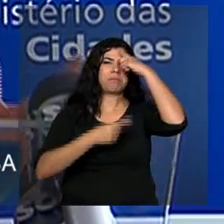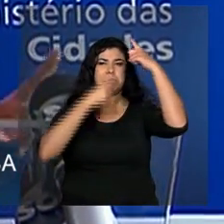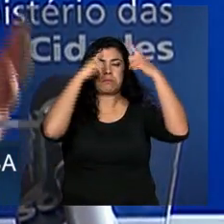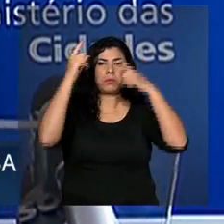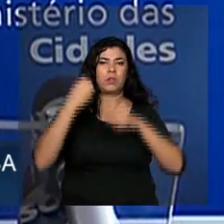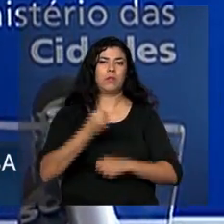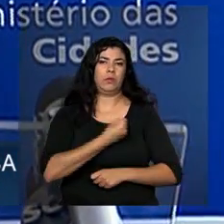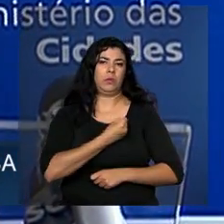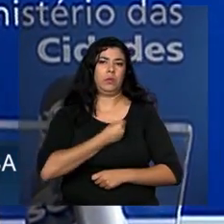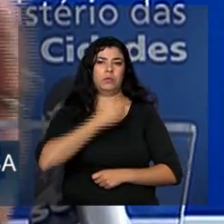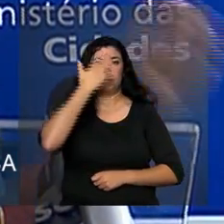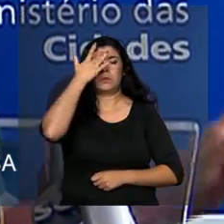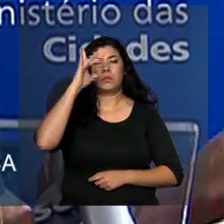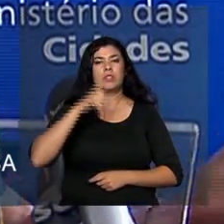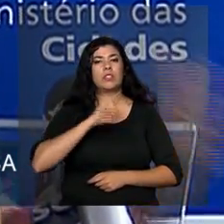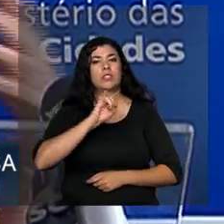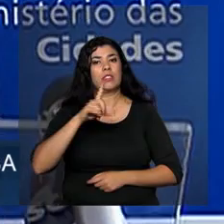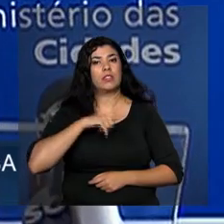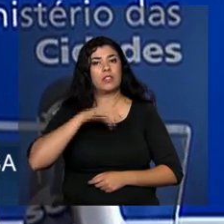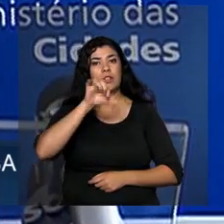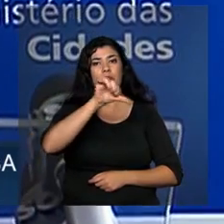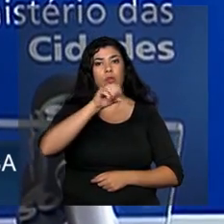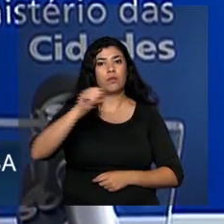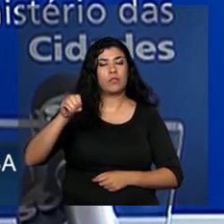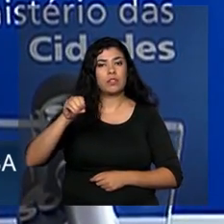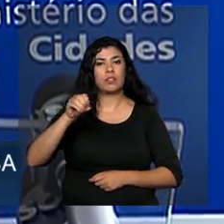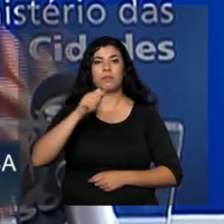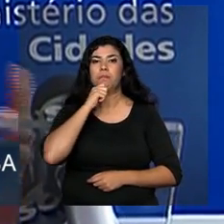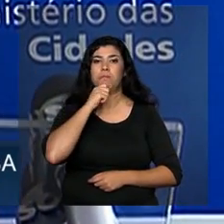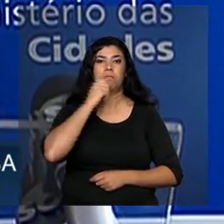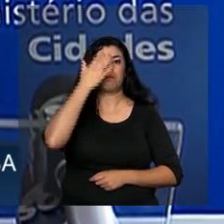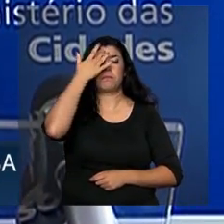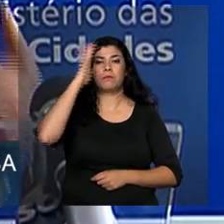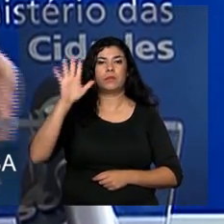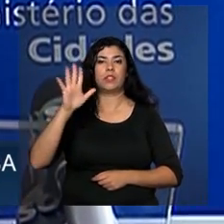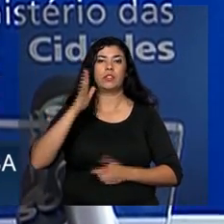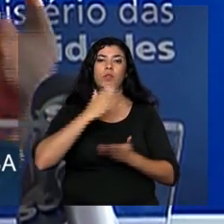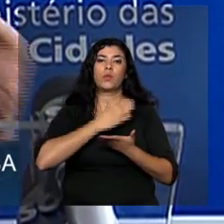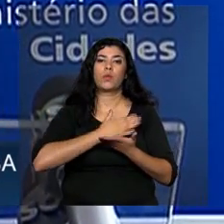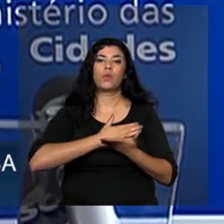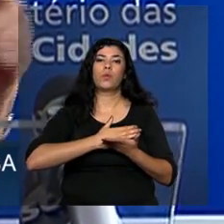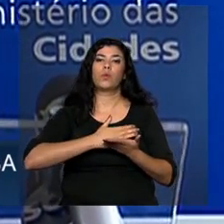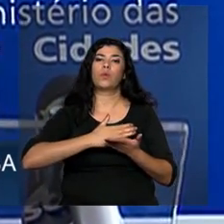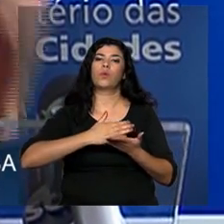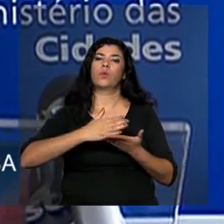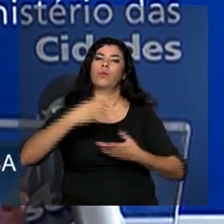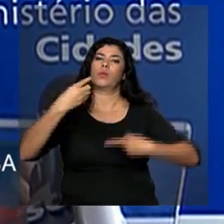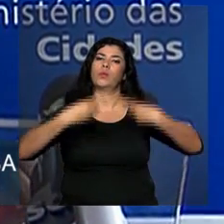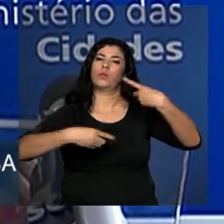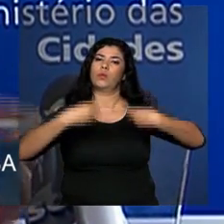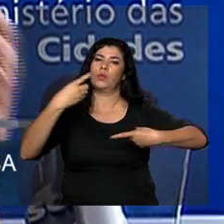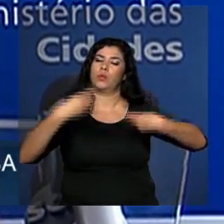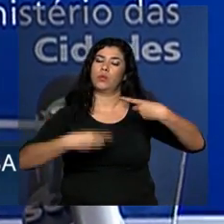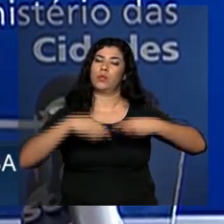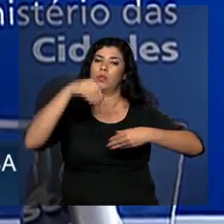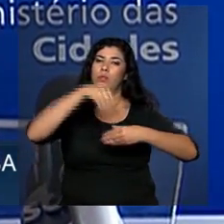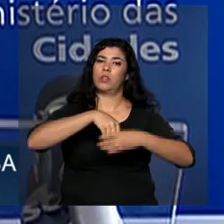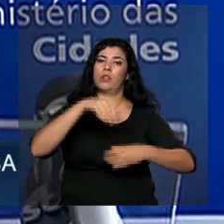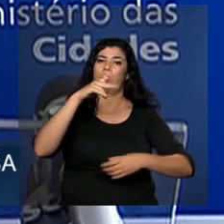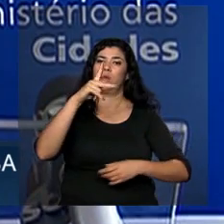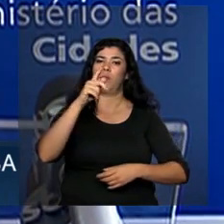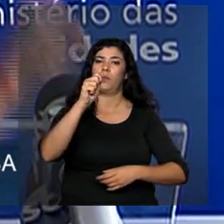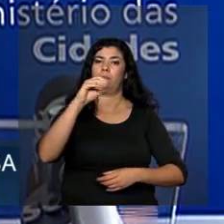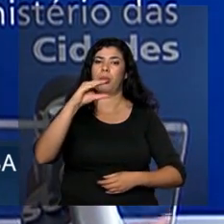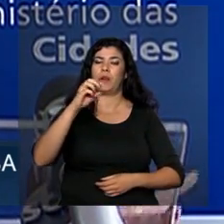não sei. Eu não sei se são 900, se não são. Nós abrimos a conversa sobre Minha Casa Minha Vida 3. Que eu